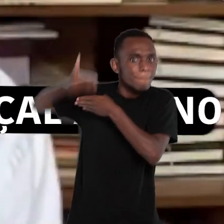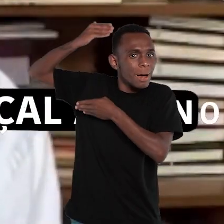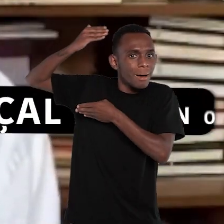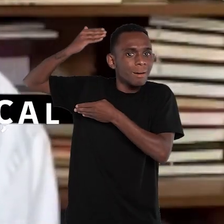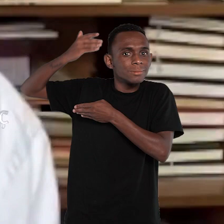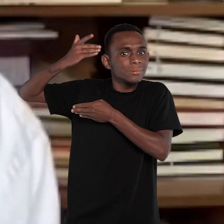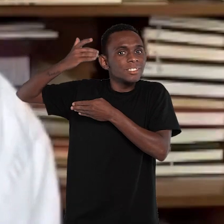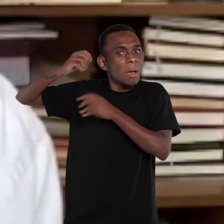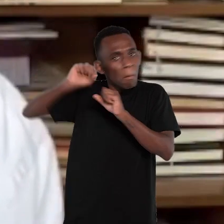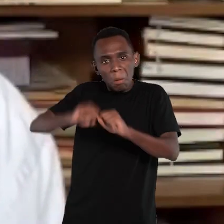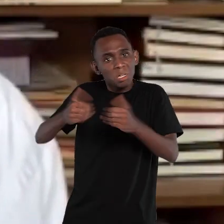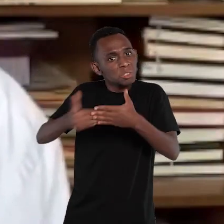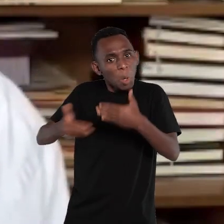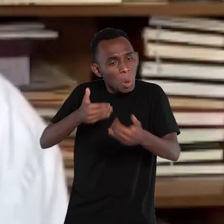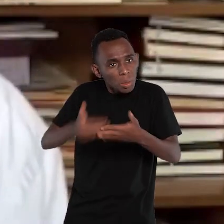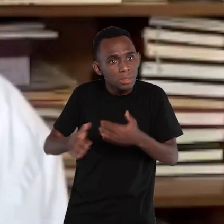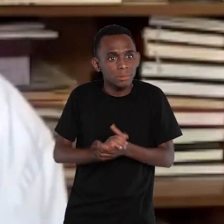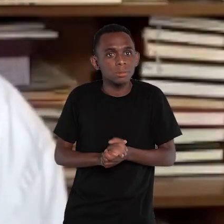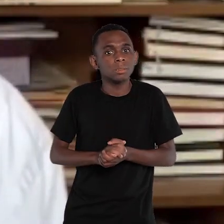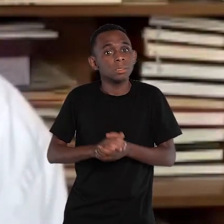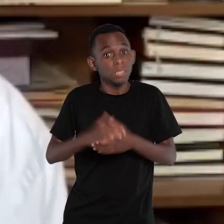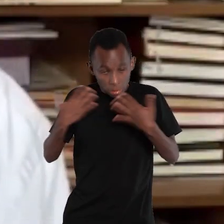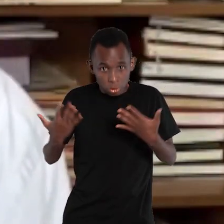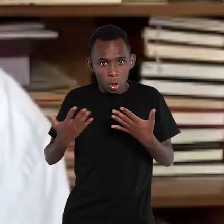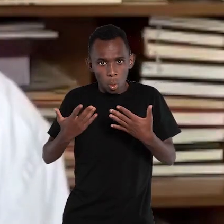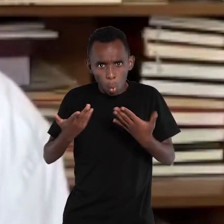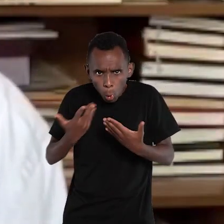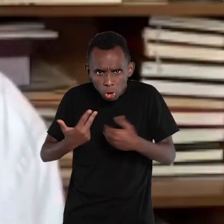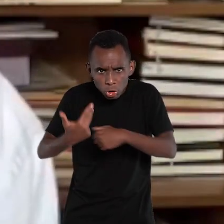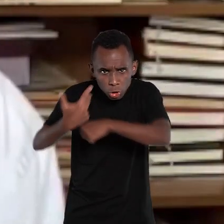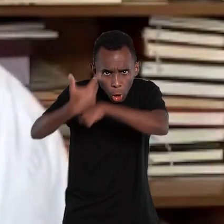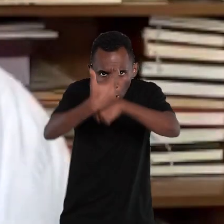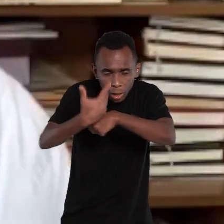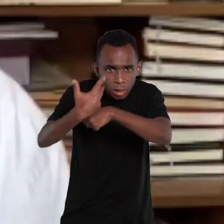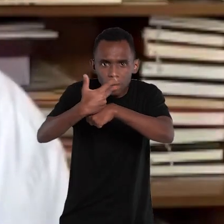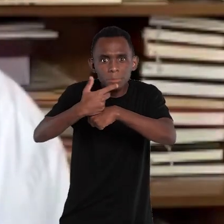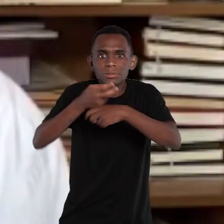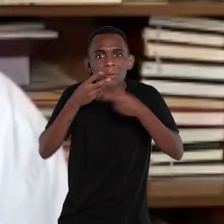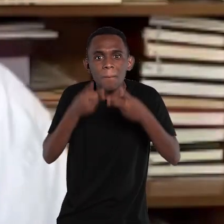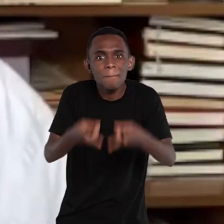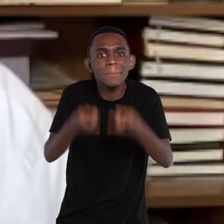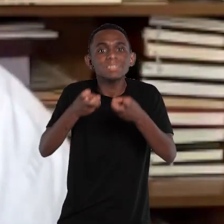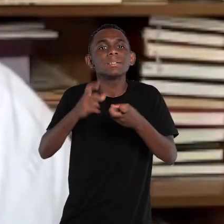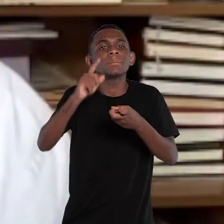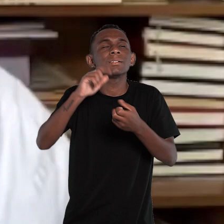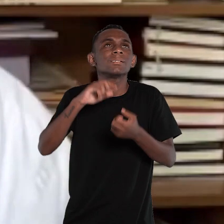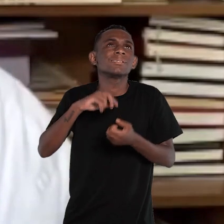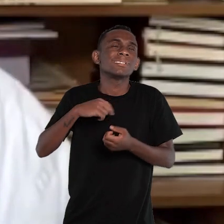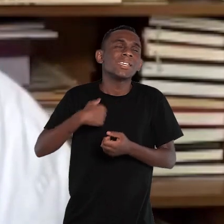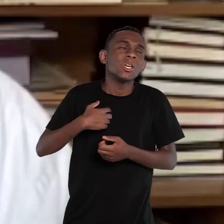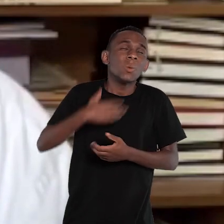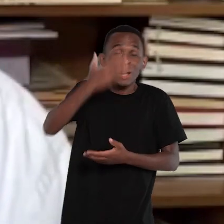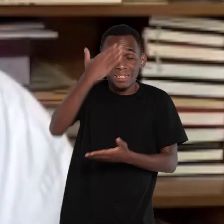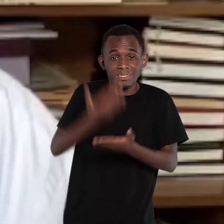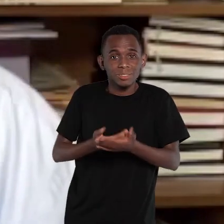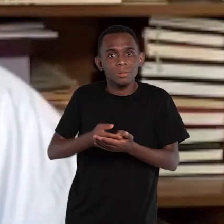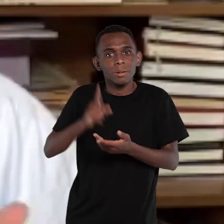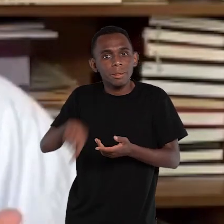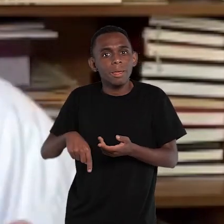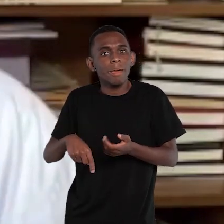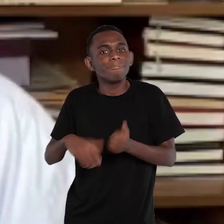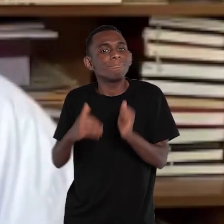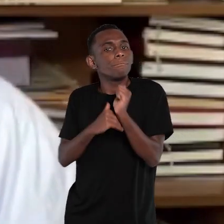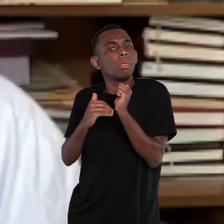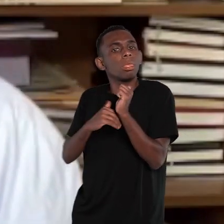de verossimilhança hoje com as câmeras digitais é muito grande, você não percebe. Isso é manipulação, na minha opinião. Eu